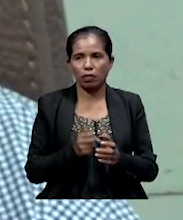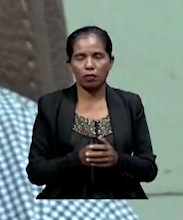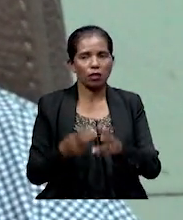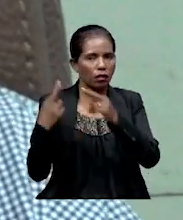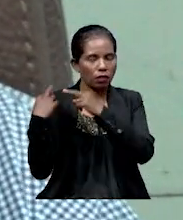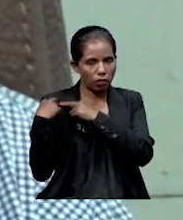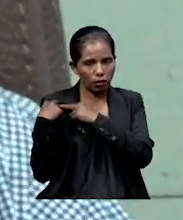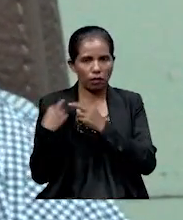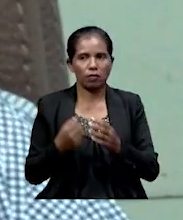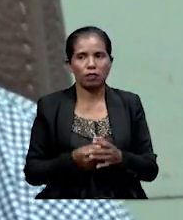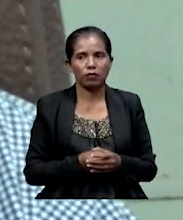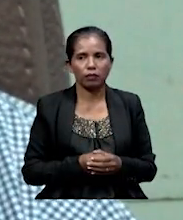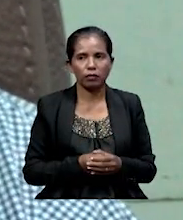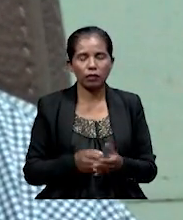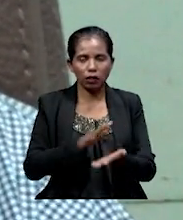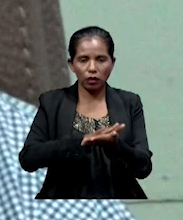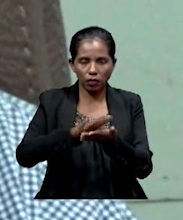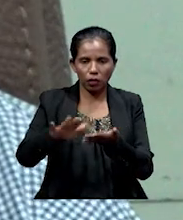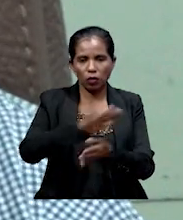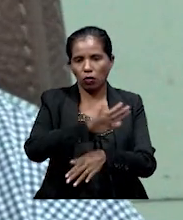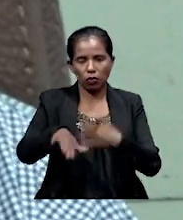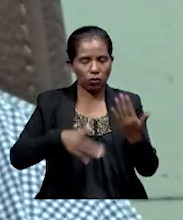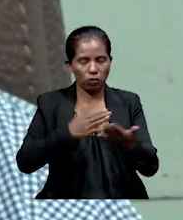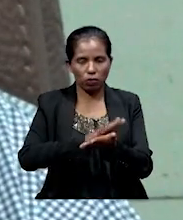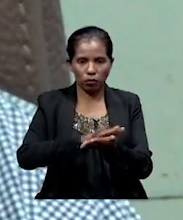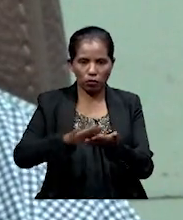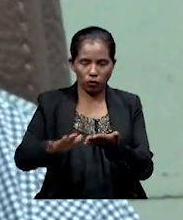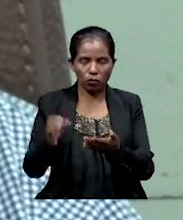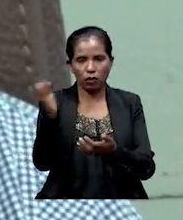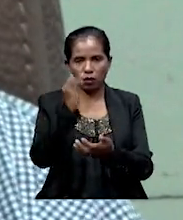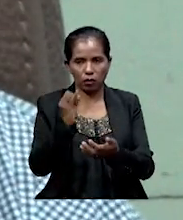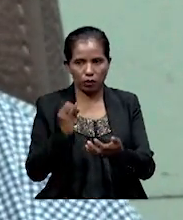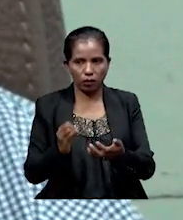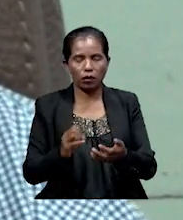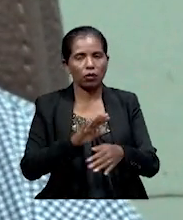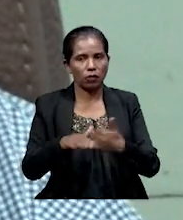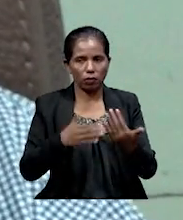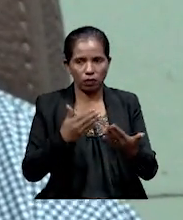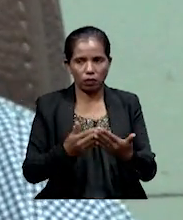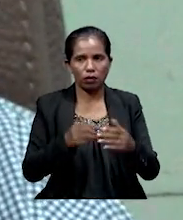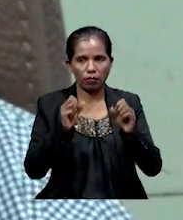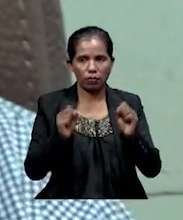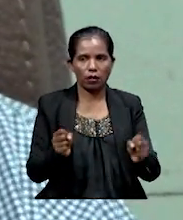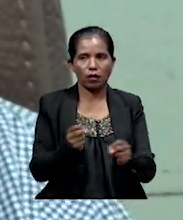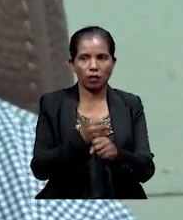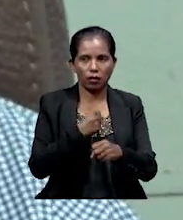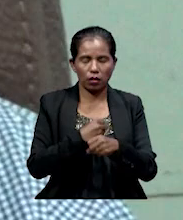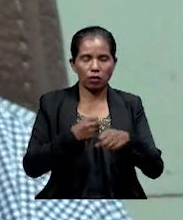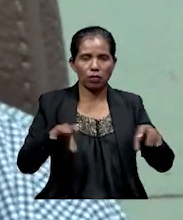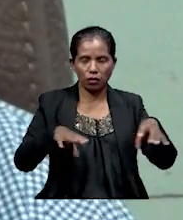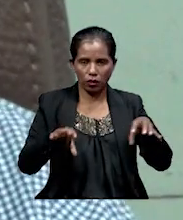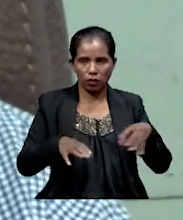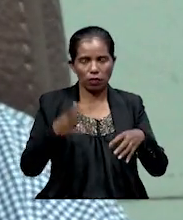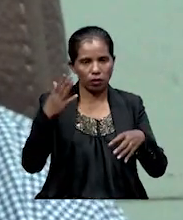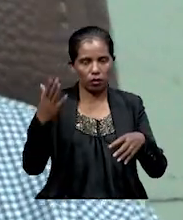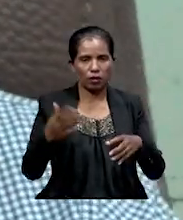responsável do boate agora a ter né tem que ter o completo tudo o desenho né landscape né outro mas foi embele halo serviço e a